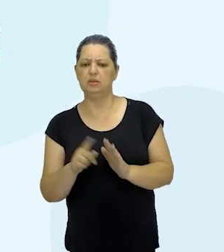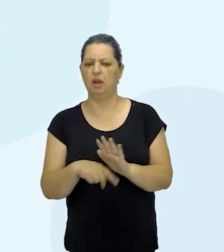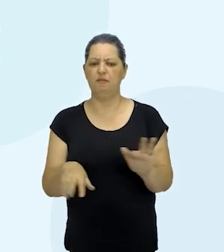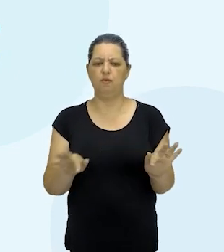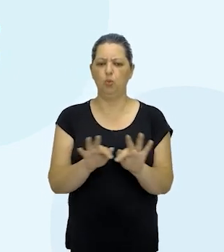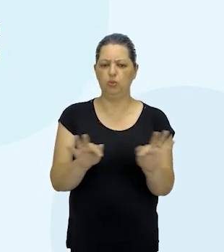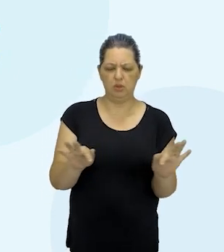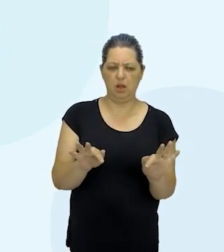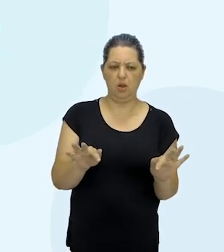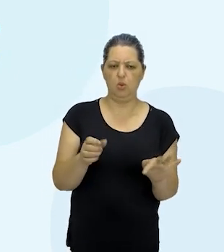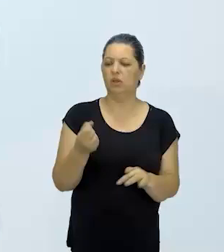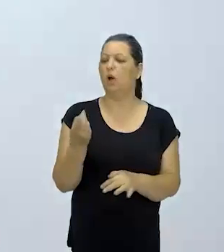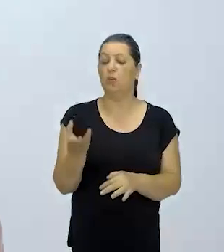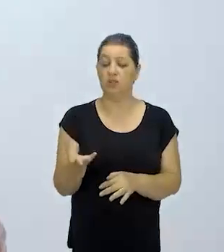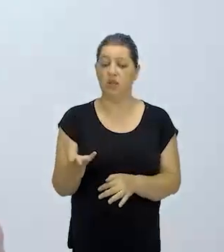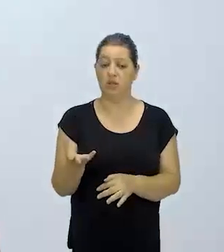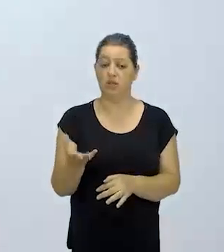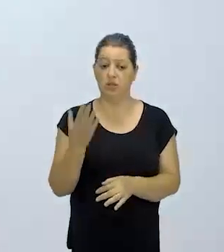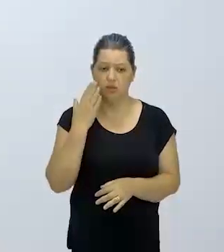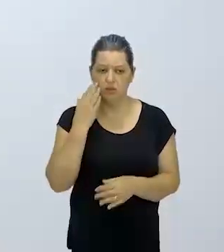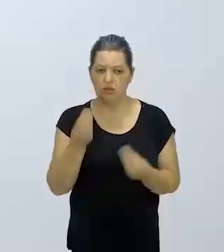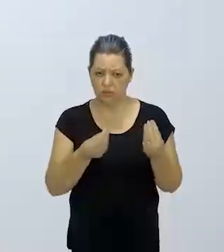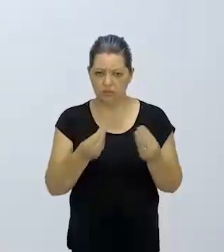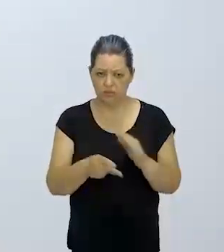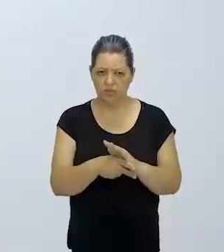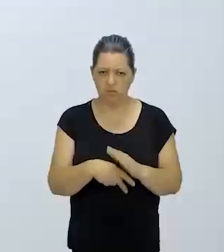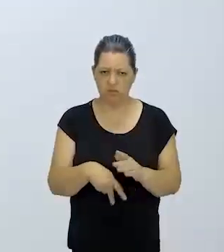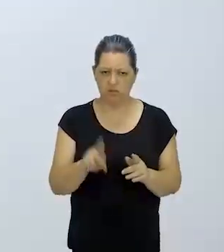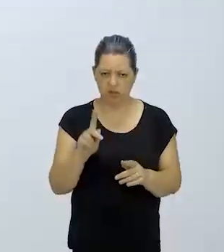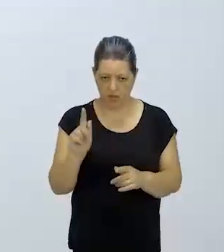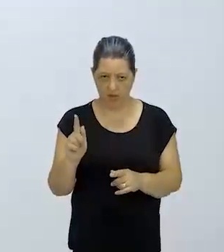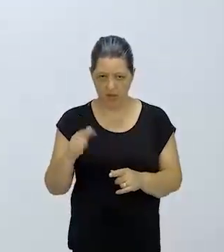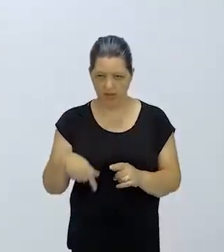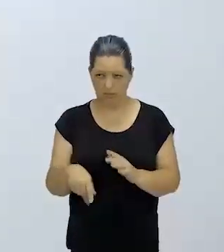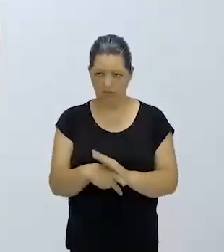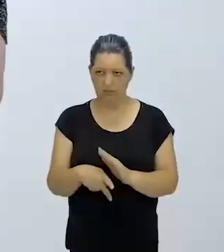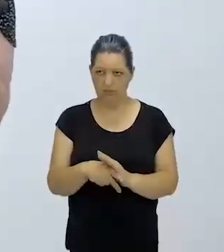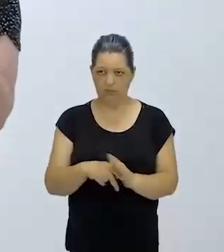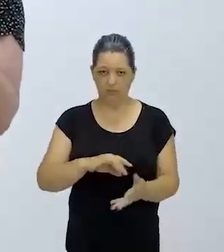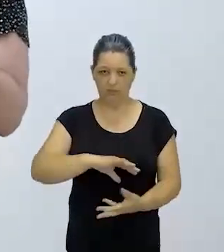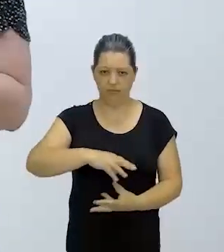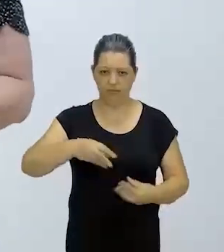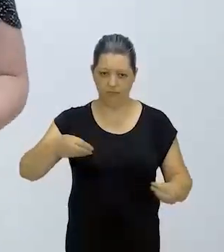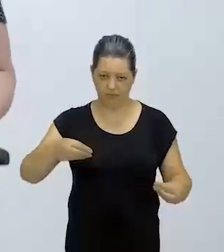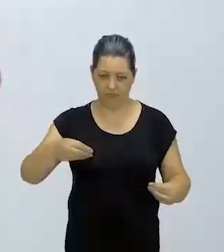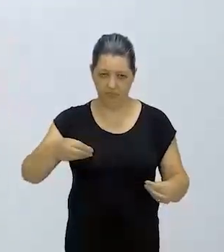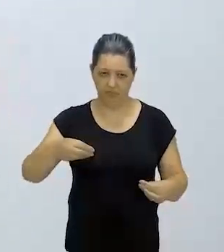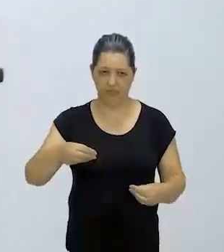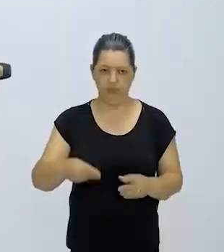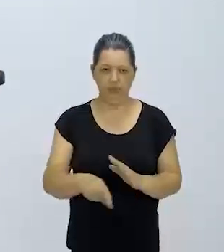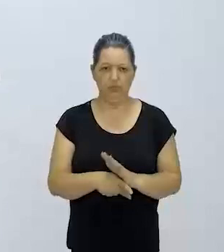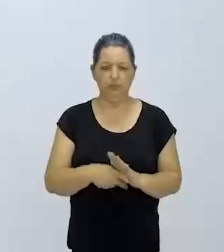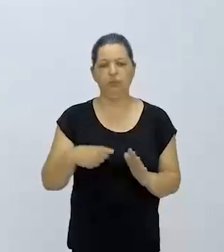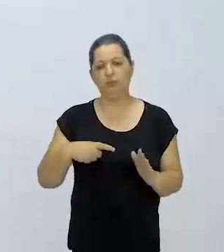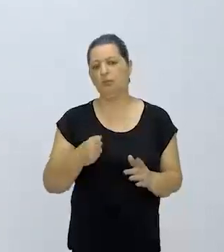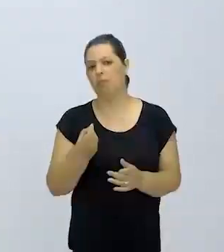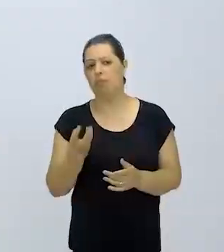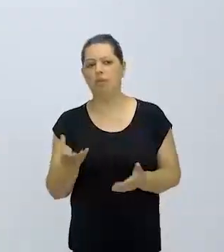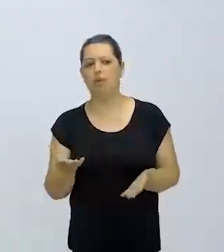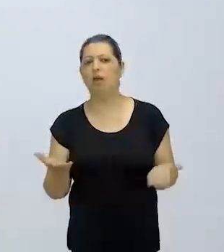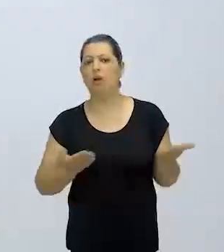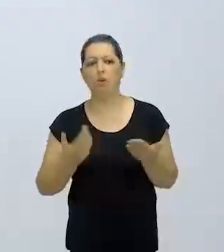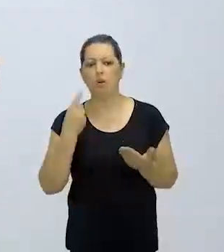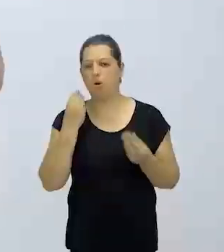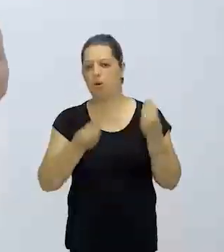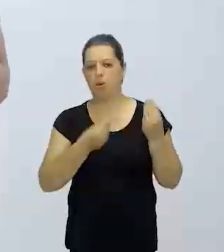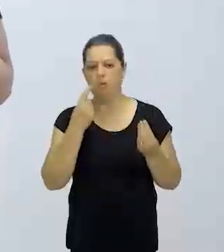A quantidade de peso lá que a gente compra do quilograma de ameixa está em função do preço ou o preço está em função da quantidade? E agora? Será